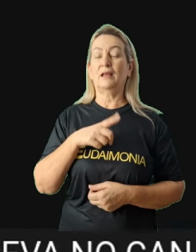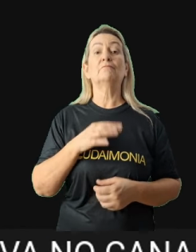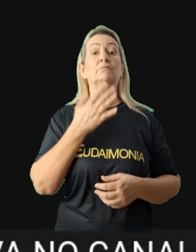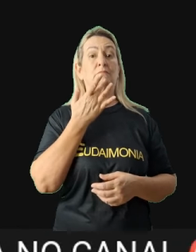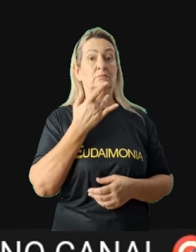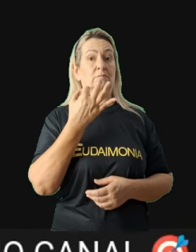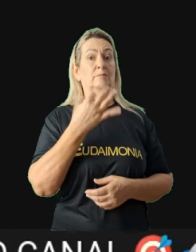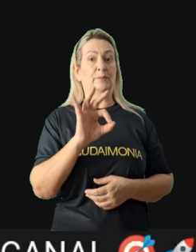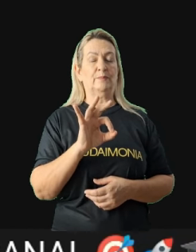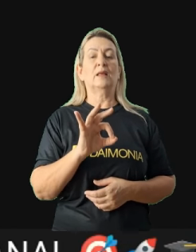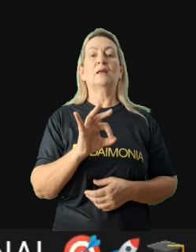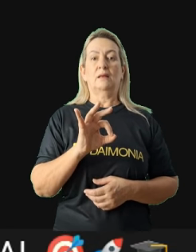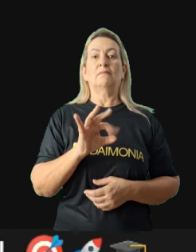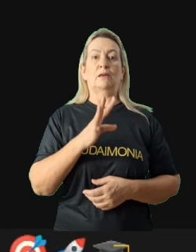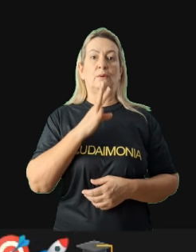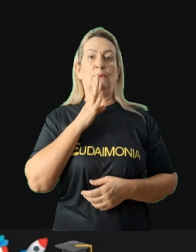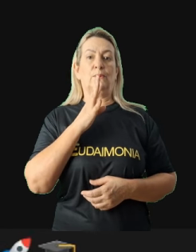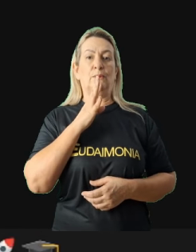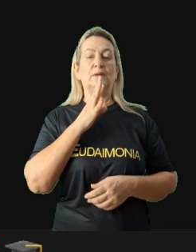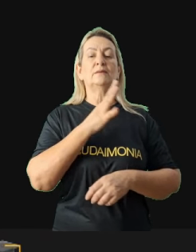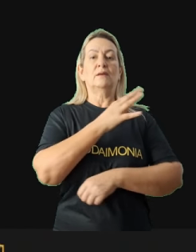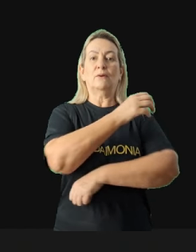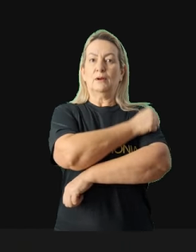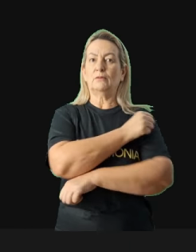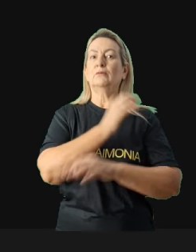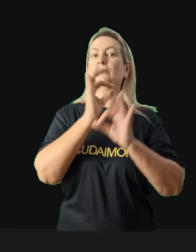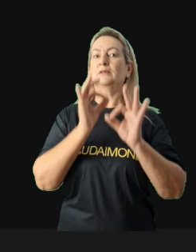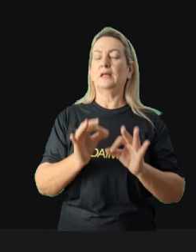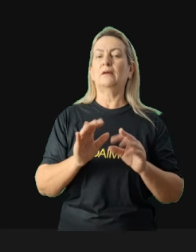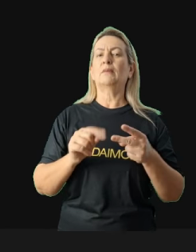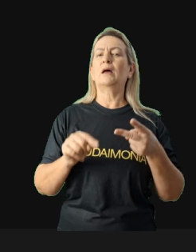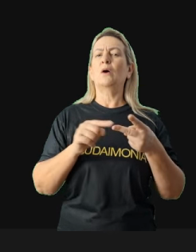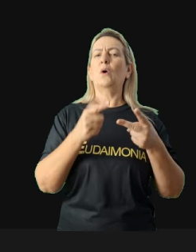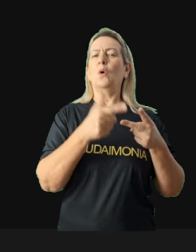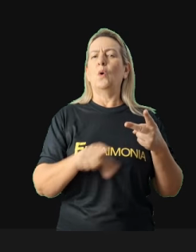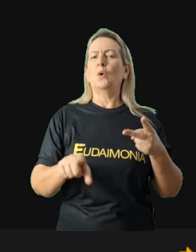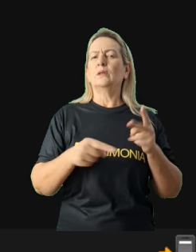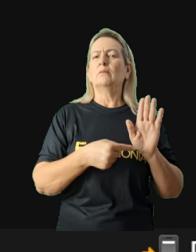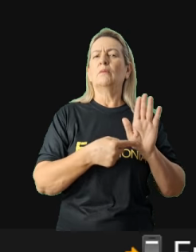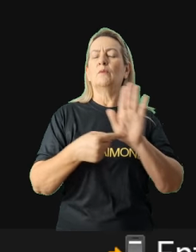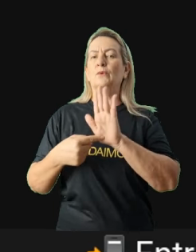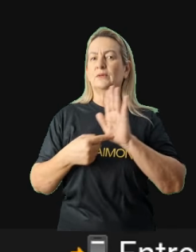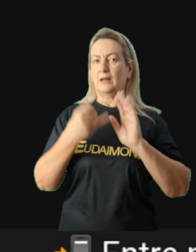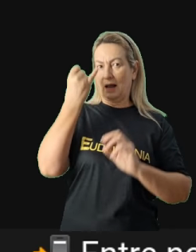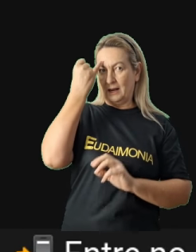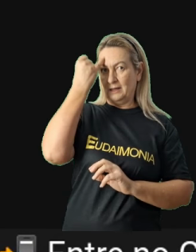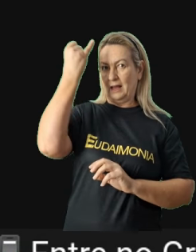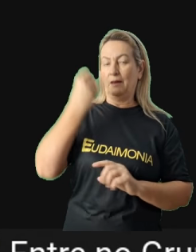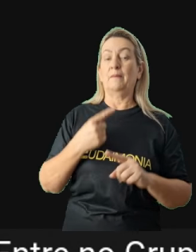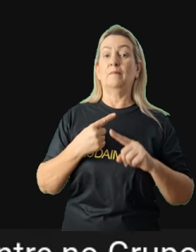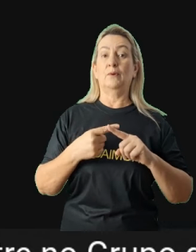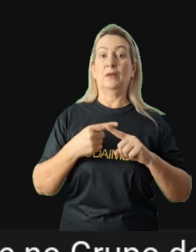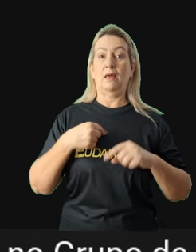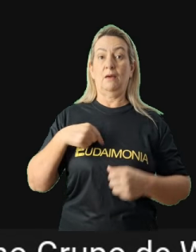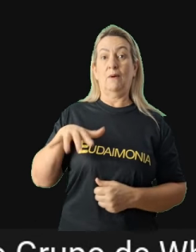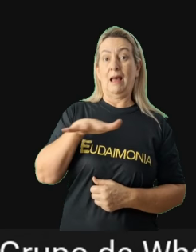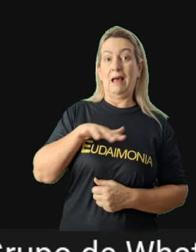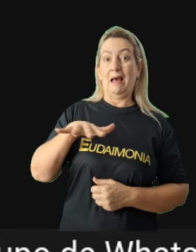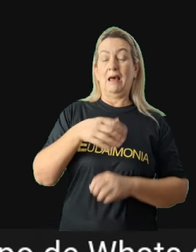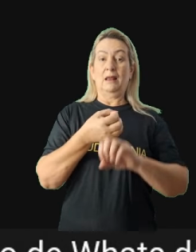Tem sim, tem que conhecer o aluno, Paulo, mas eu vou colocar uma outra ideia aqui na nossa cabeça, porque eu sou mais do